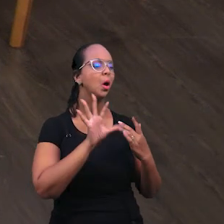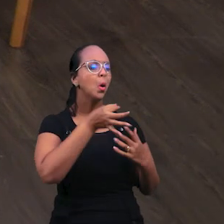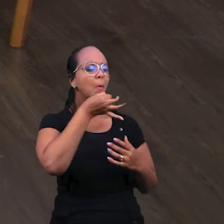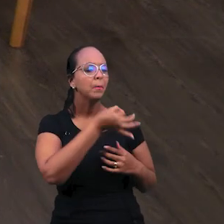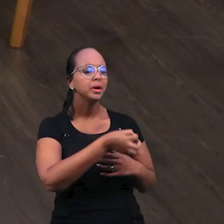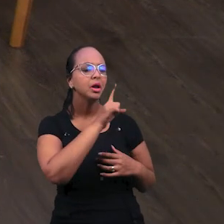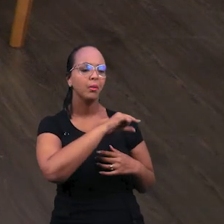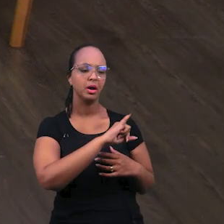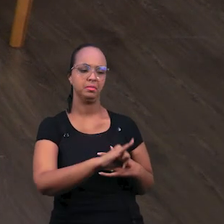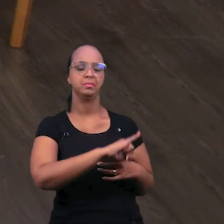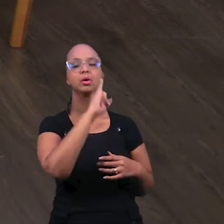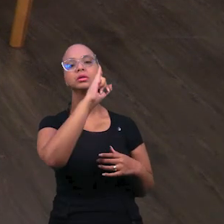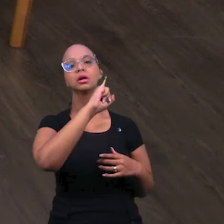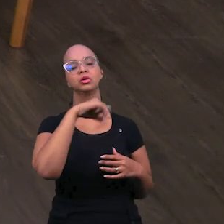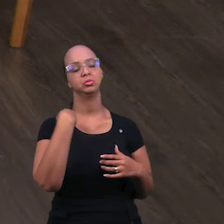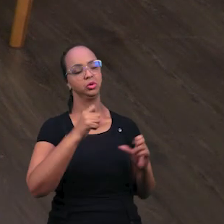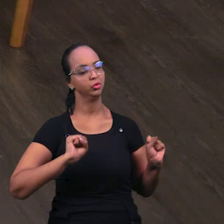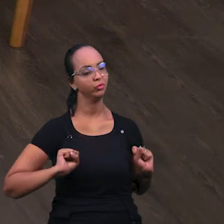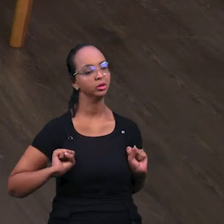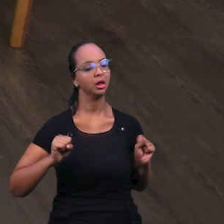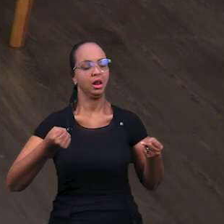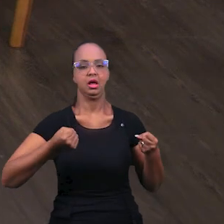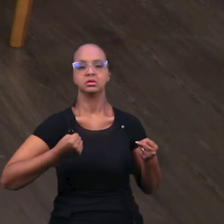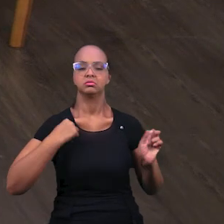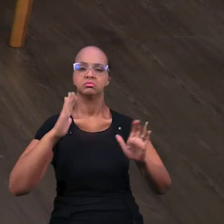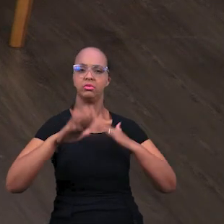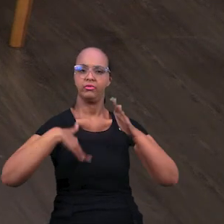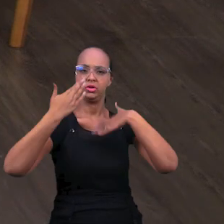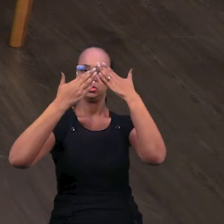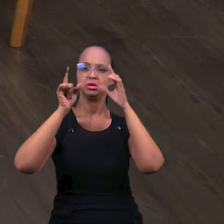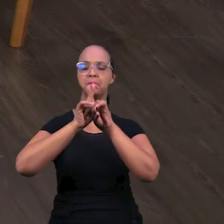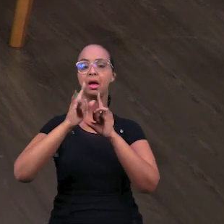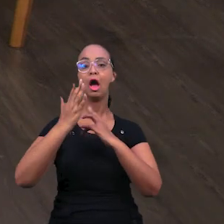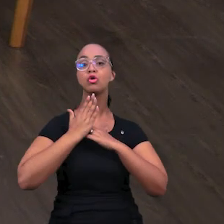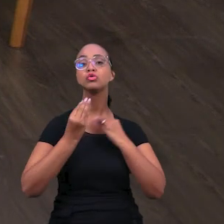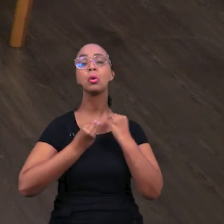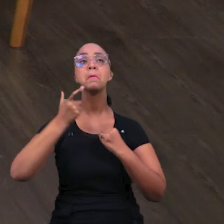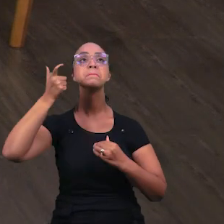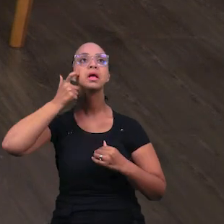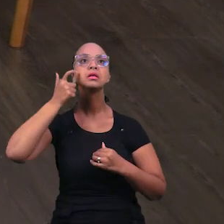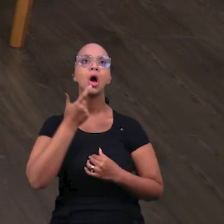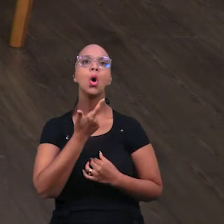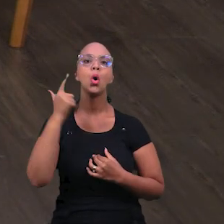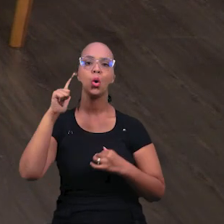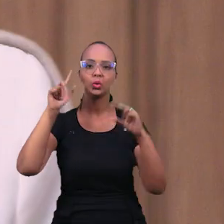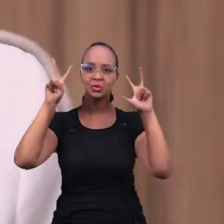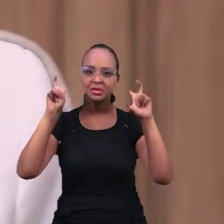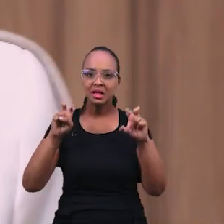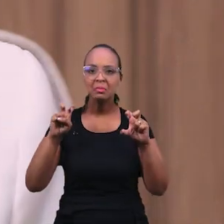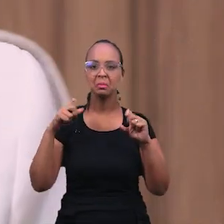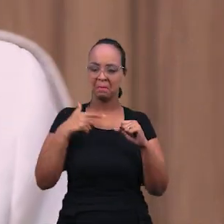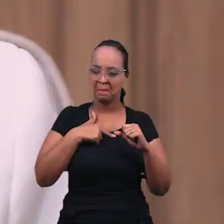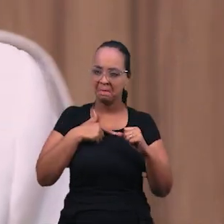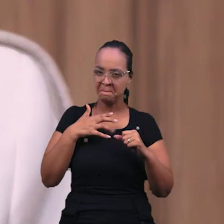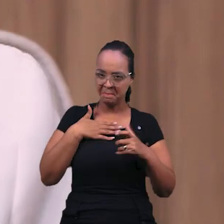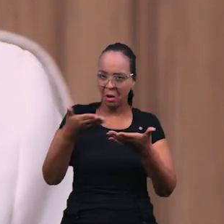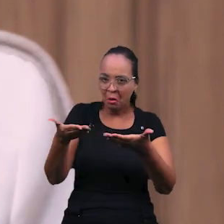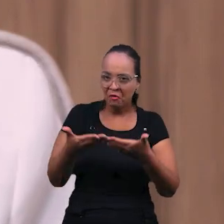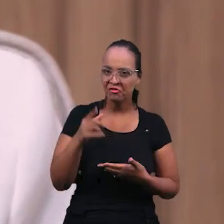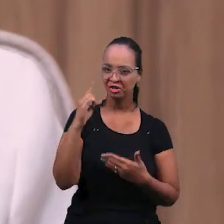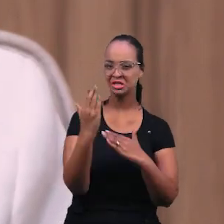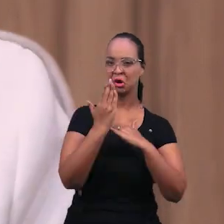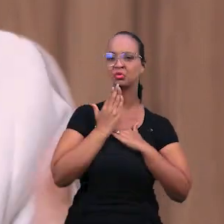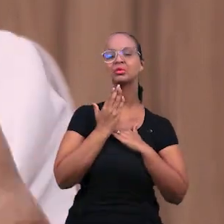é importantíssimo para nós, fortalece, aperfeiçoa o trabalho e nos ajuda a pensar em outros temas. Então, fica também o convite para vocês